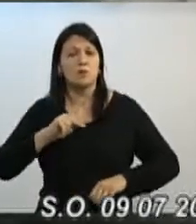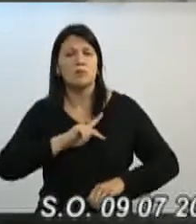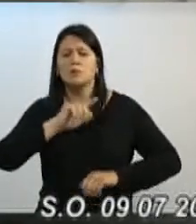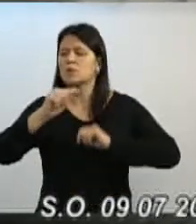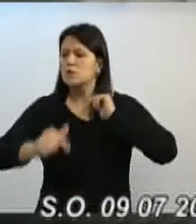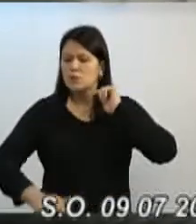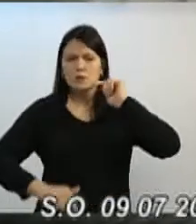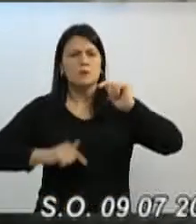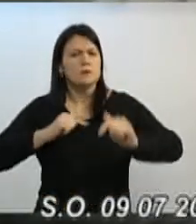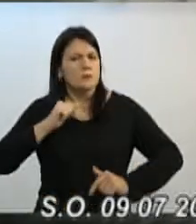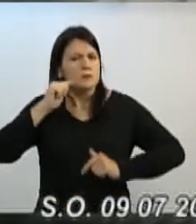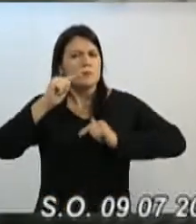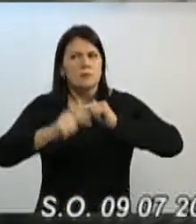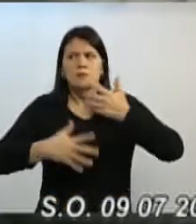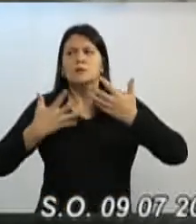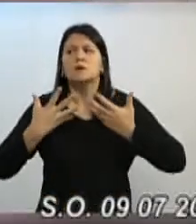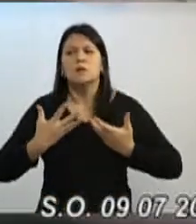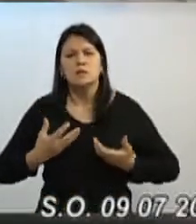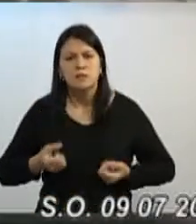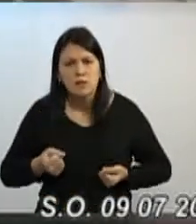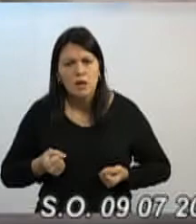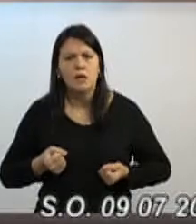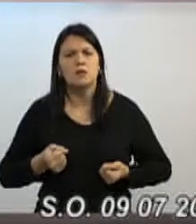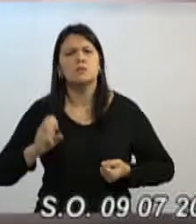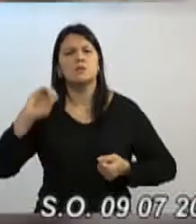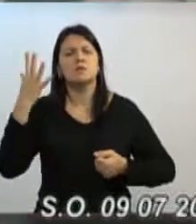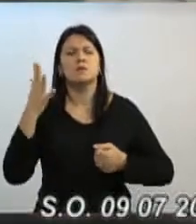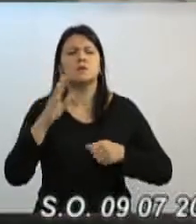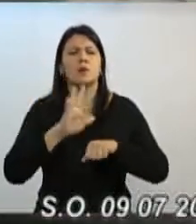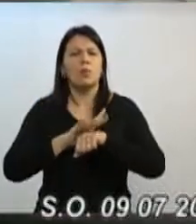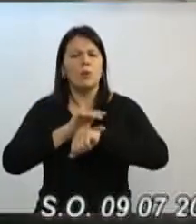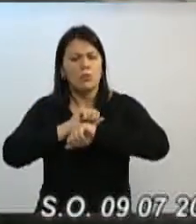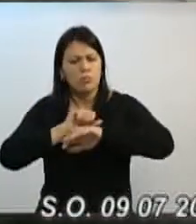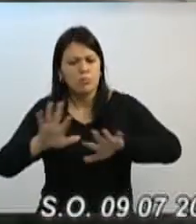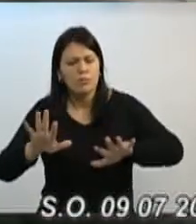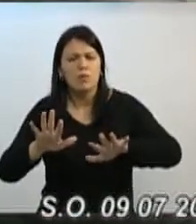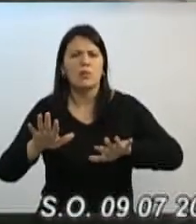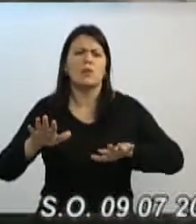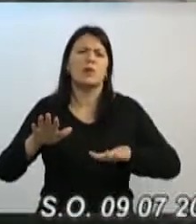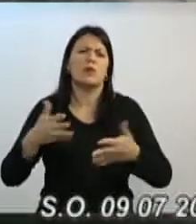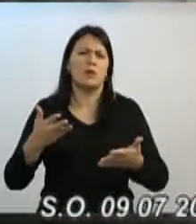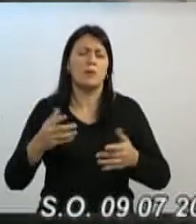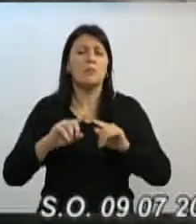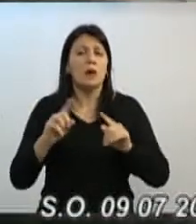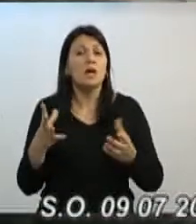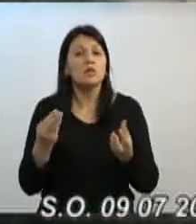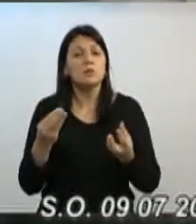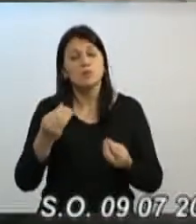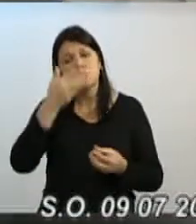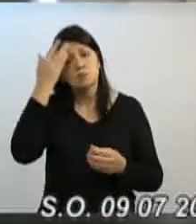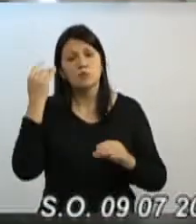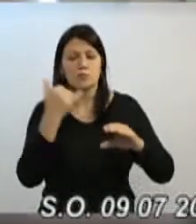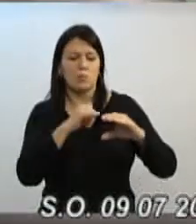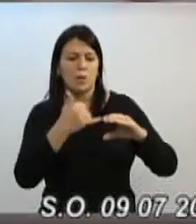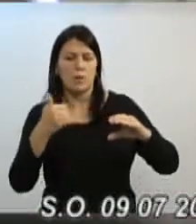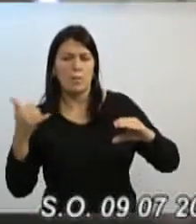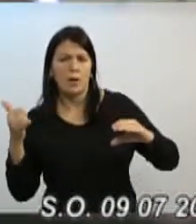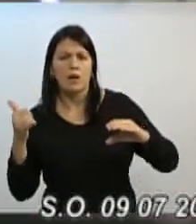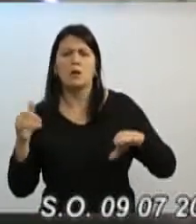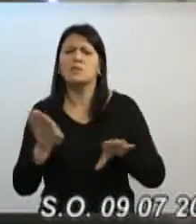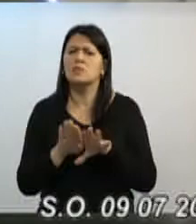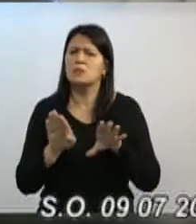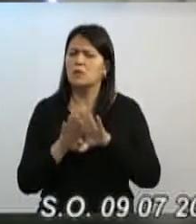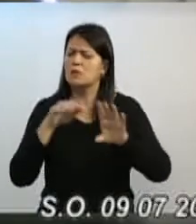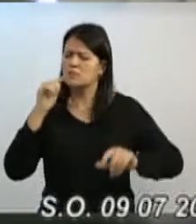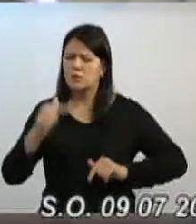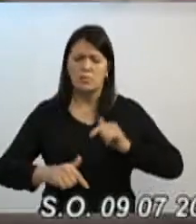incansável, que aconteceram essas situações, por exemplo, envolvendo a pandemia, claro, num cenário estadual, mas muitas pessoas da Celesc, vários servidores também trabalhando de